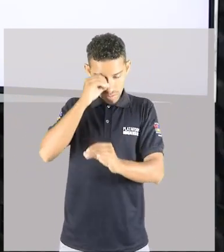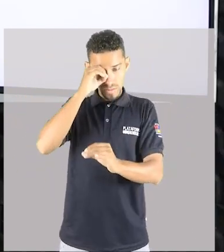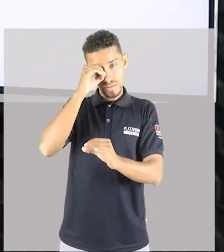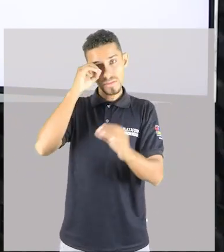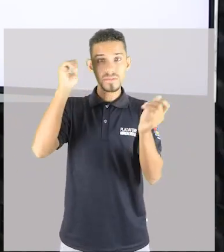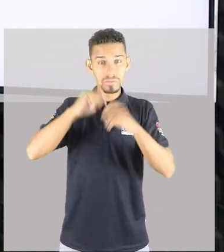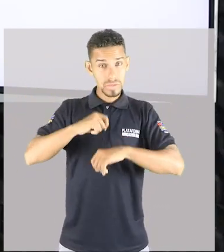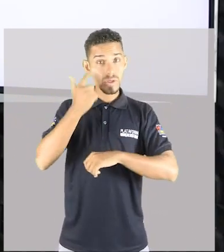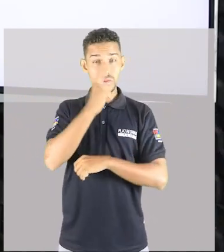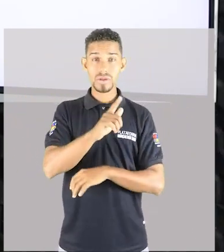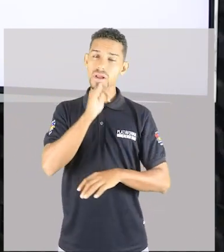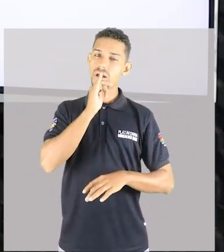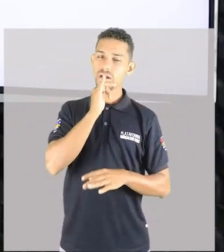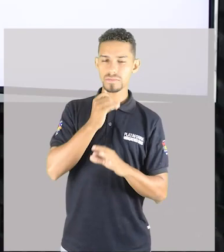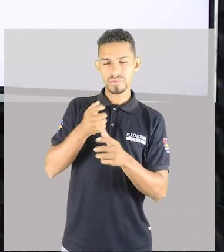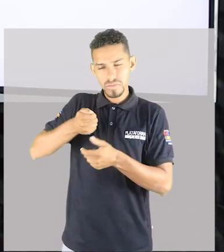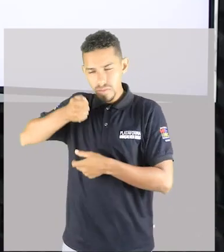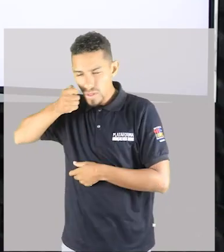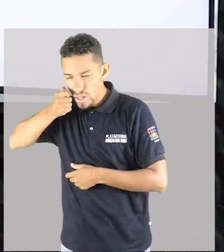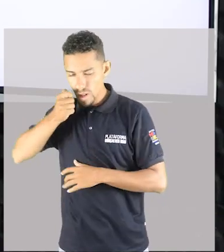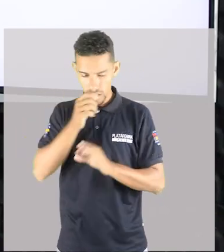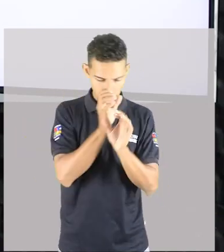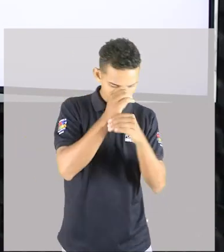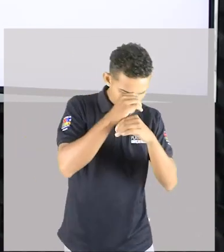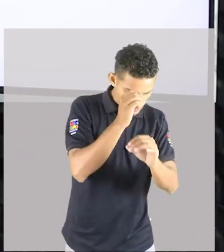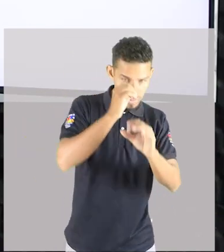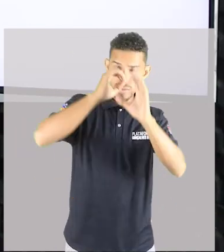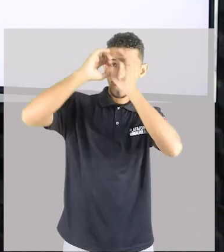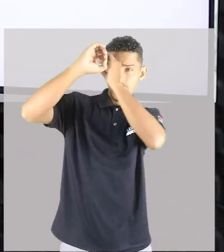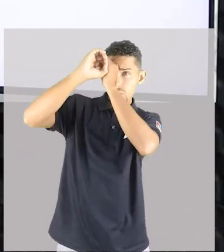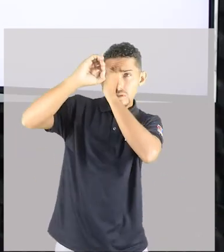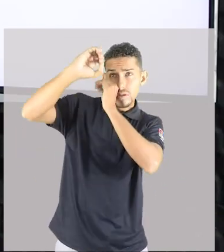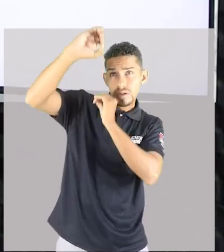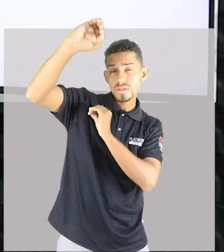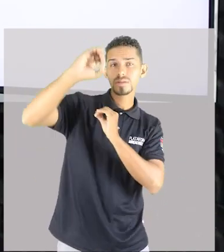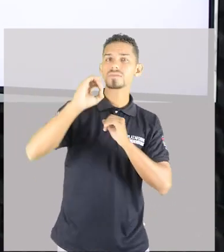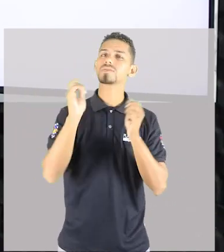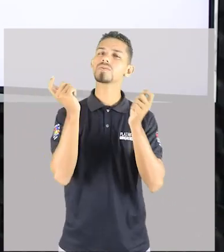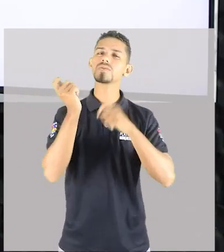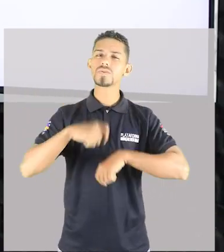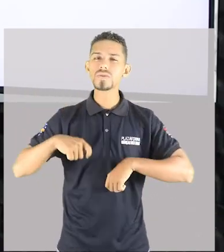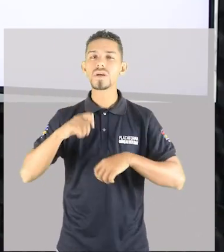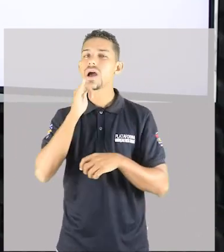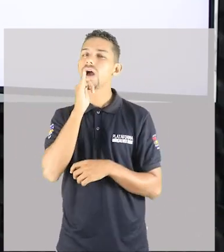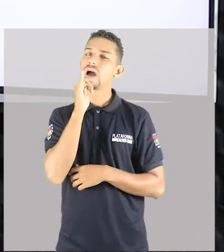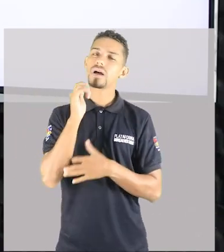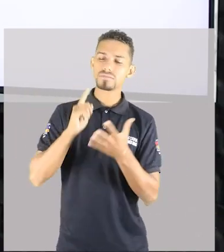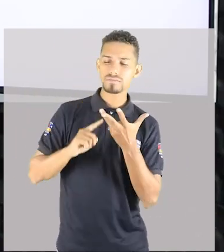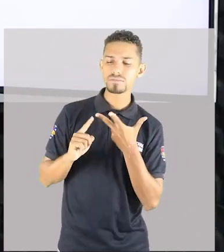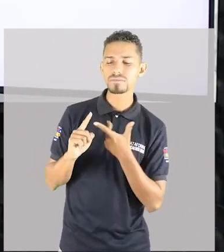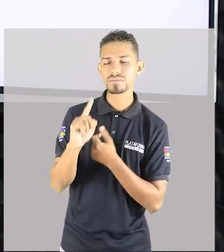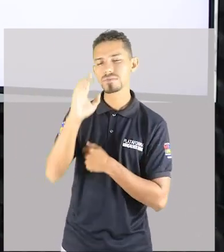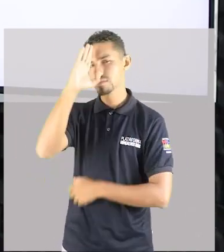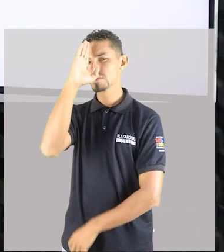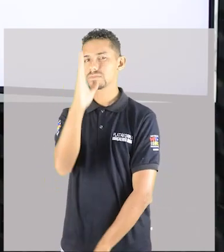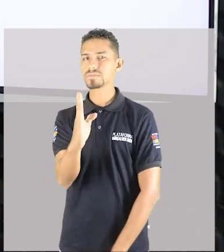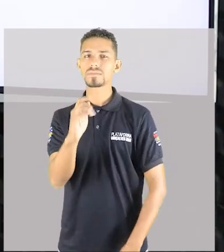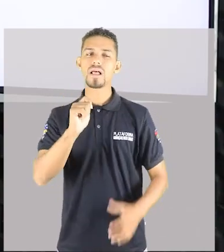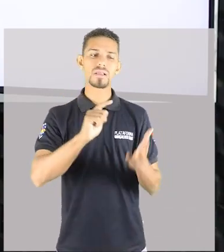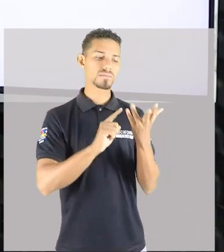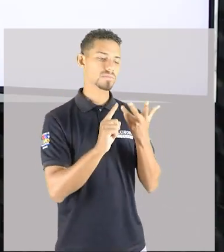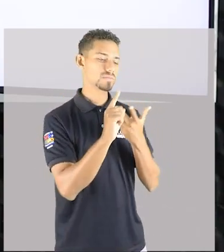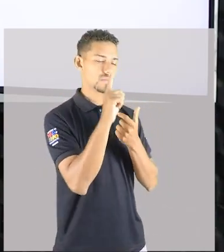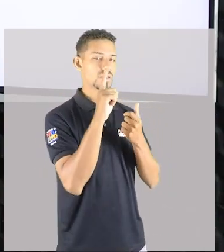instrumentos ópticos, como as lunetas, telescópios e microscópios, funciona como aplicações diretas dos princípios da